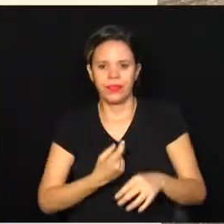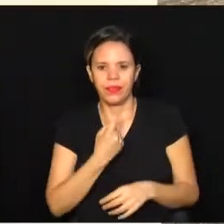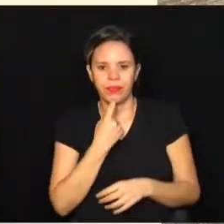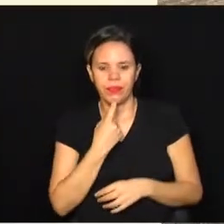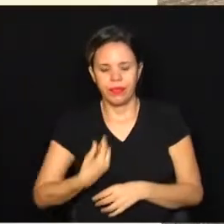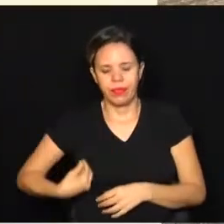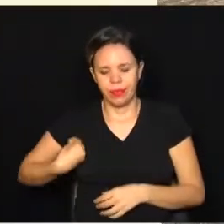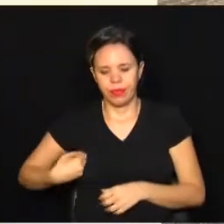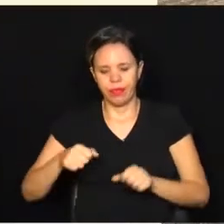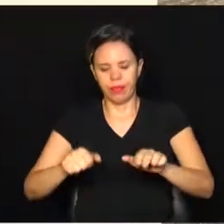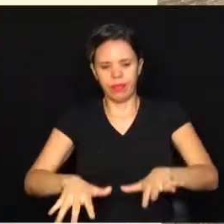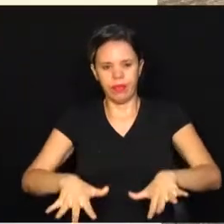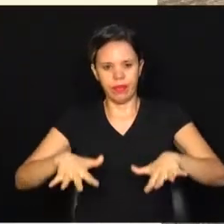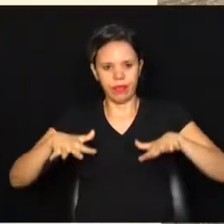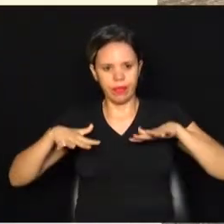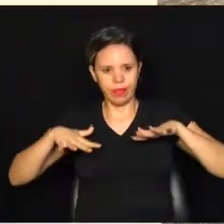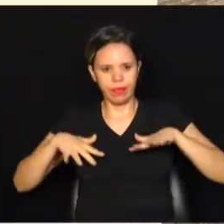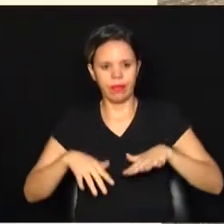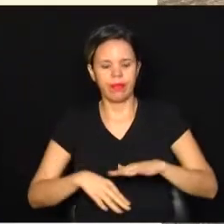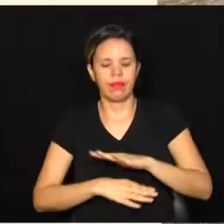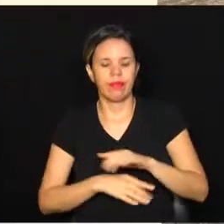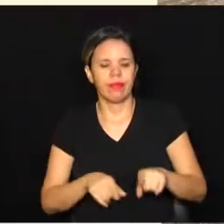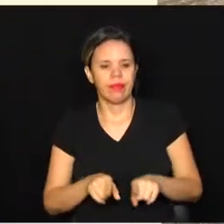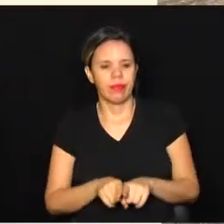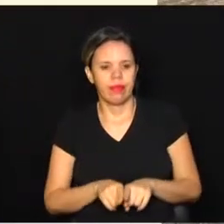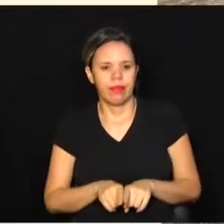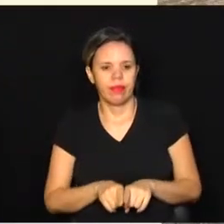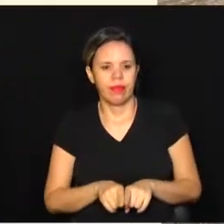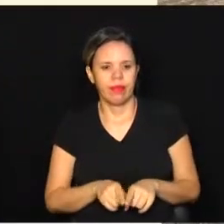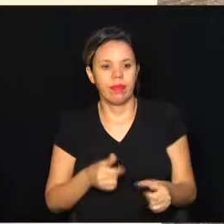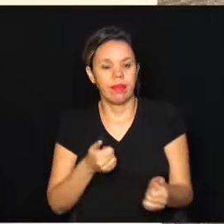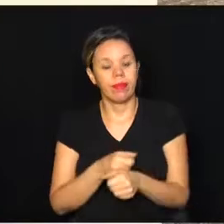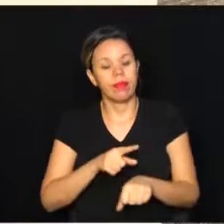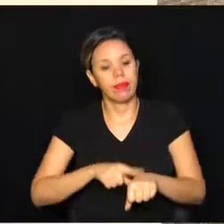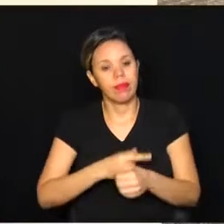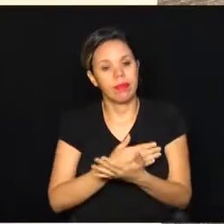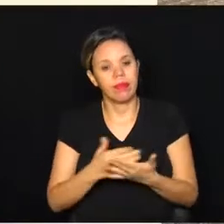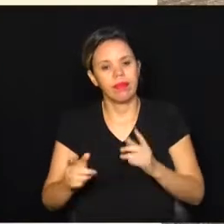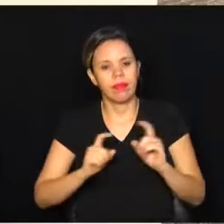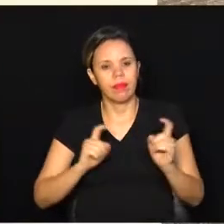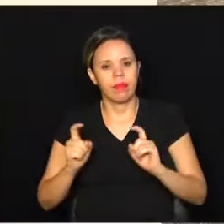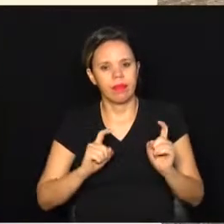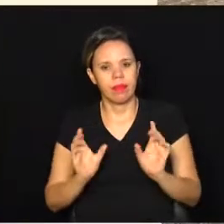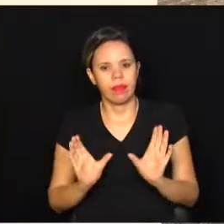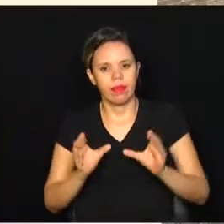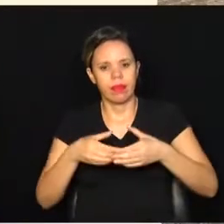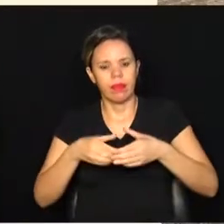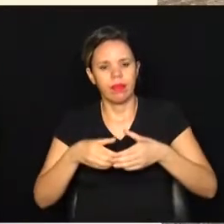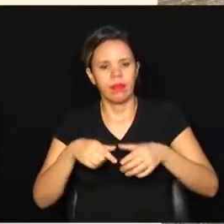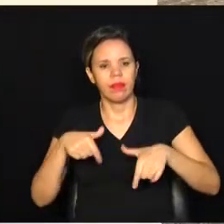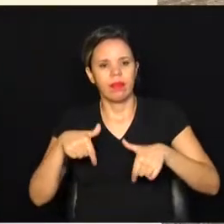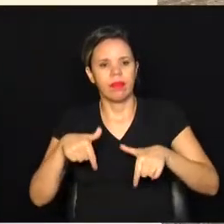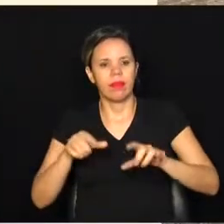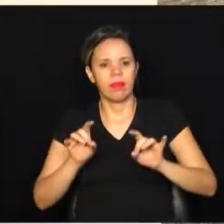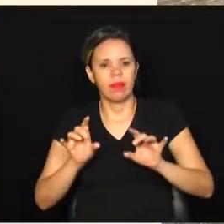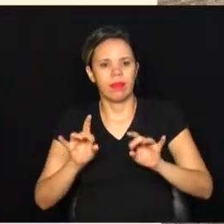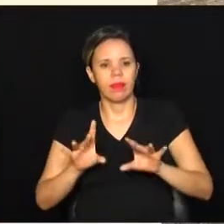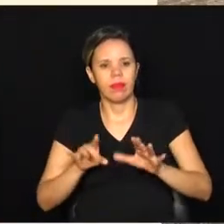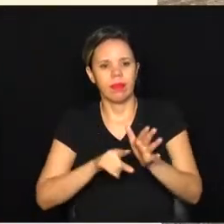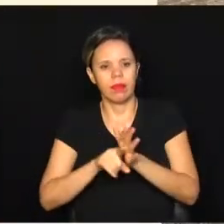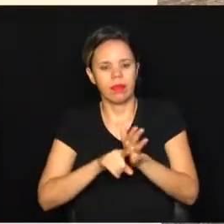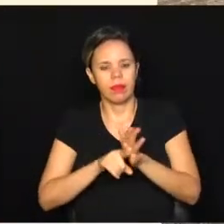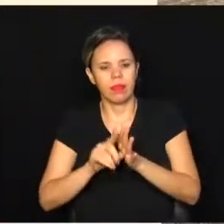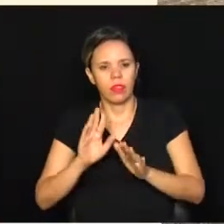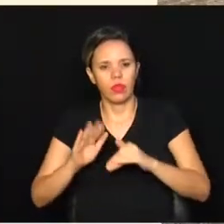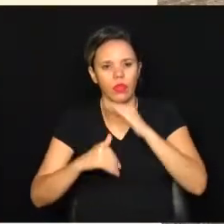ao vivo aqui do plenário José Maria Matosinho, onde dentro de instantes terá início a reunião da Comissão Especial de Estudos sobre o